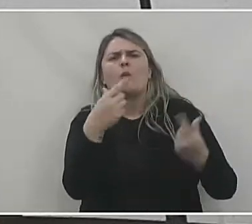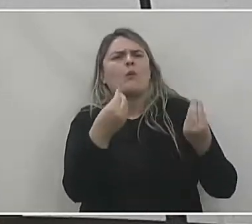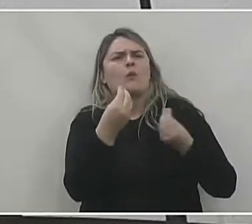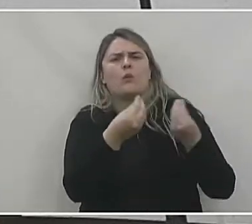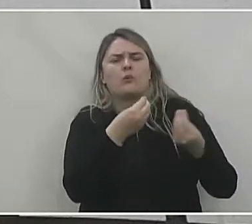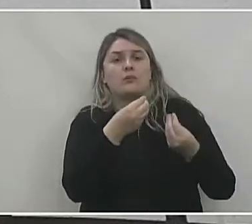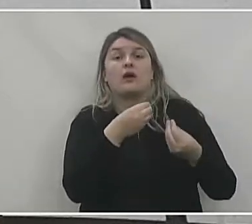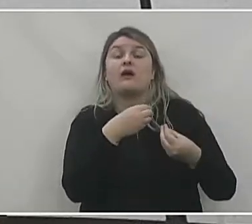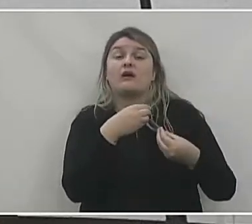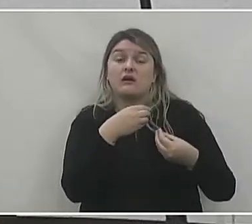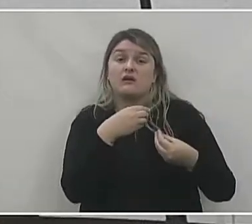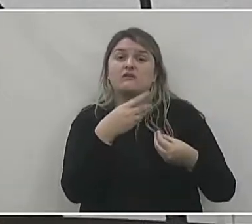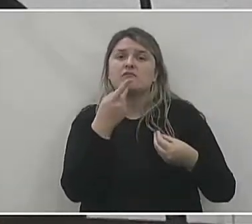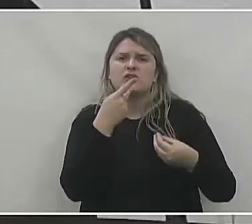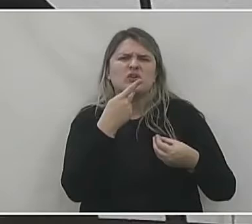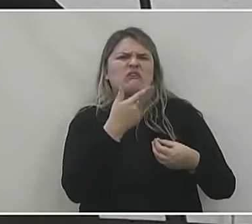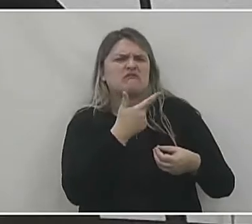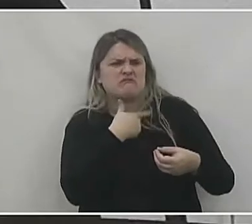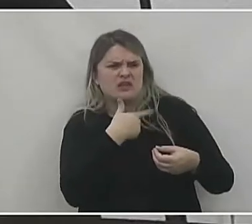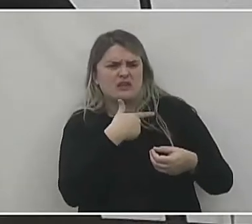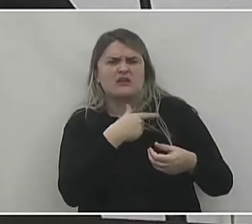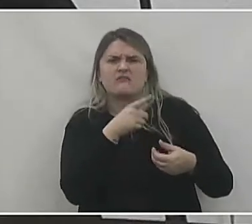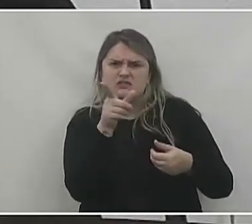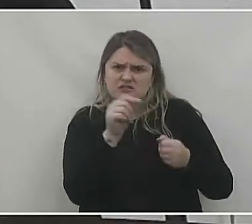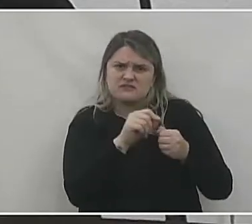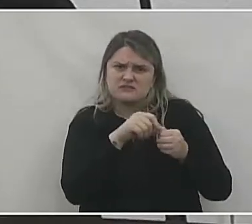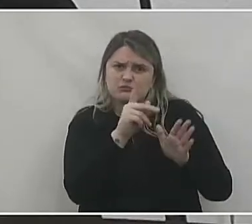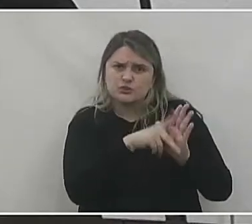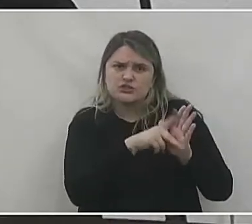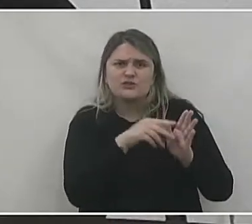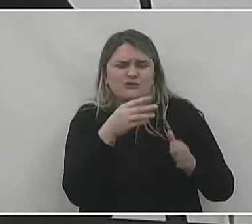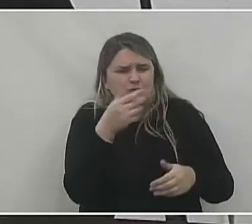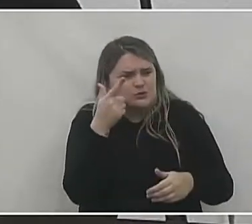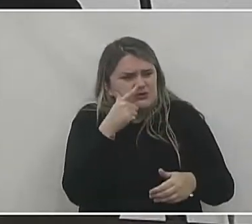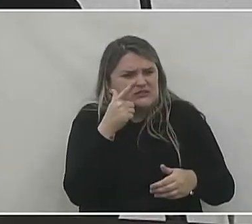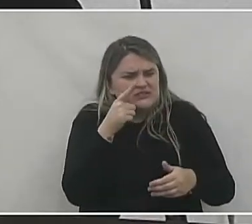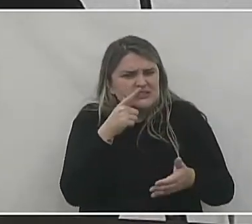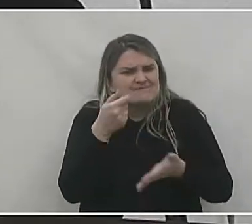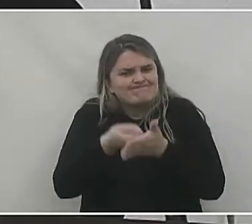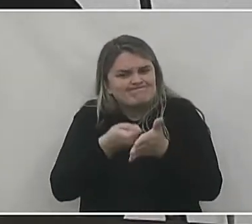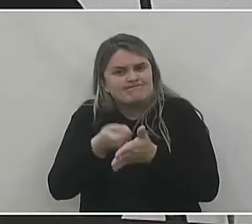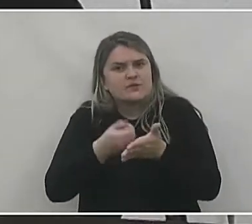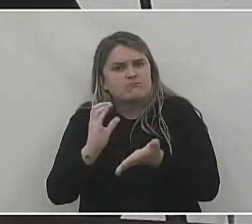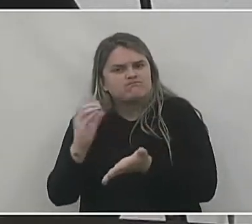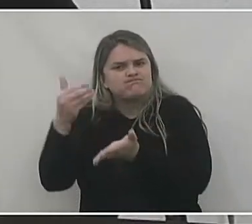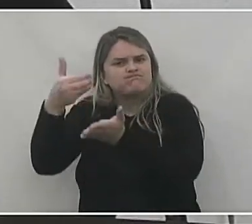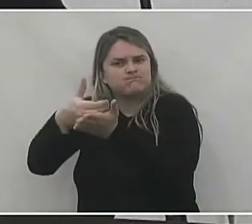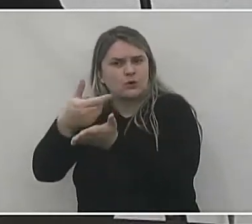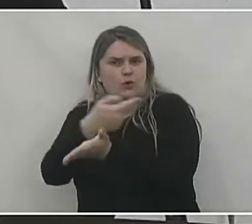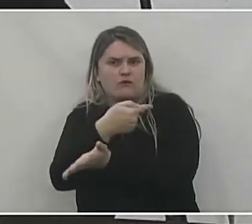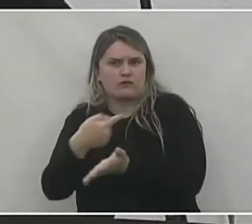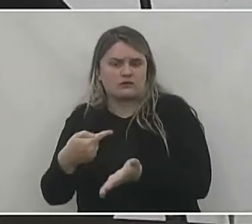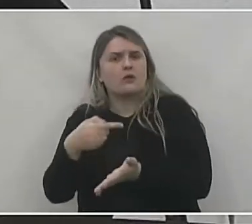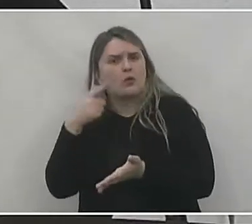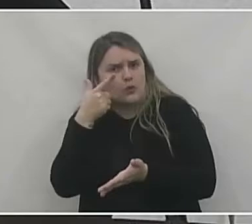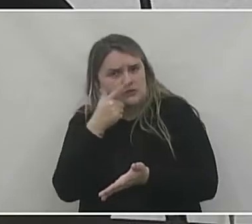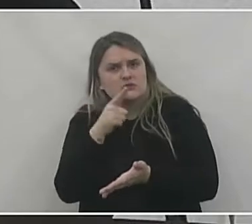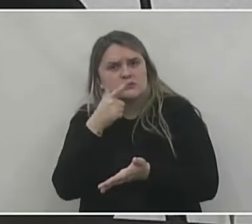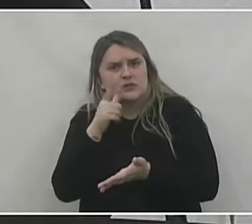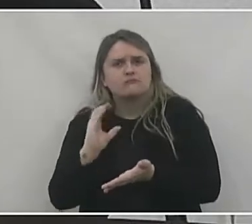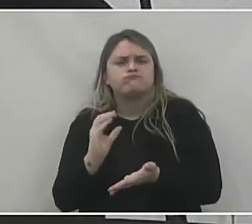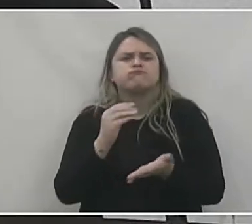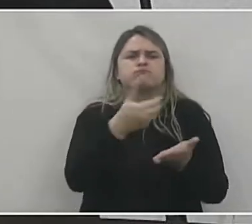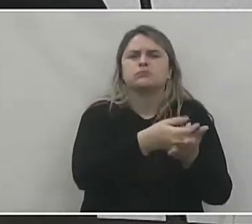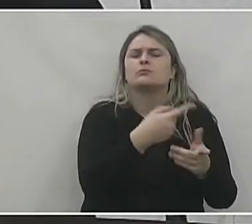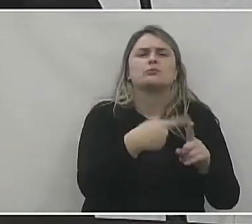feia. Digo, você me faz o projeto e eu arranco o dinheiro aqui com o governador. Ele fez o projeto e nós arrancamos os recursos para... Por